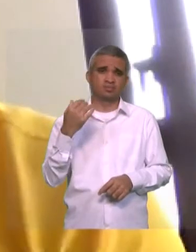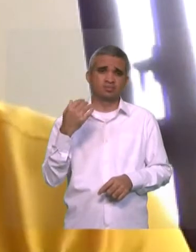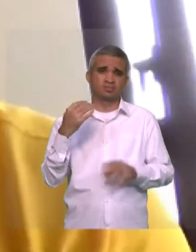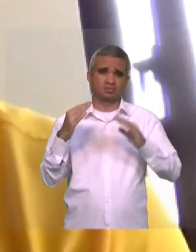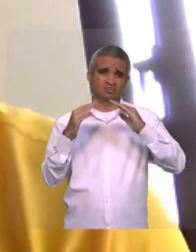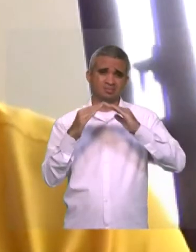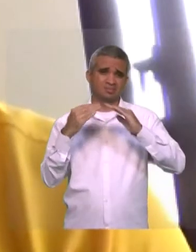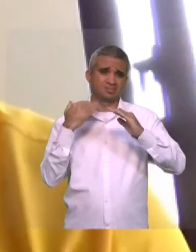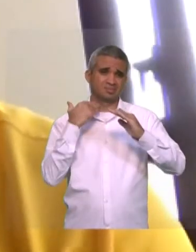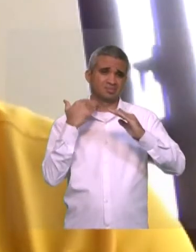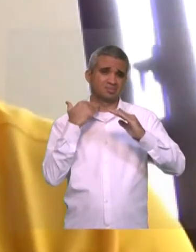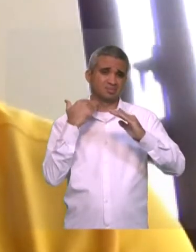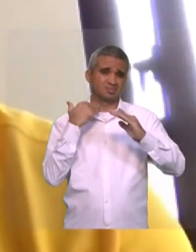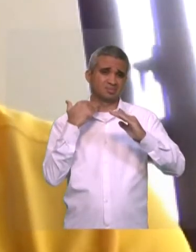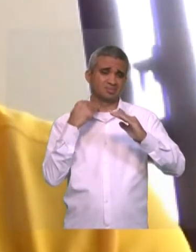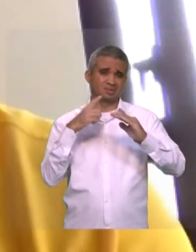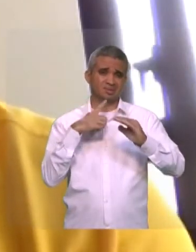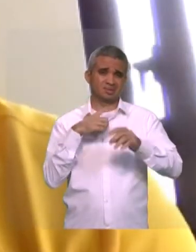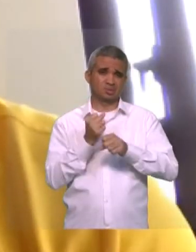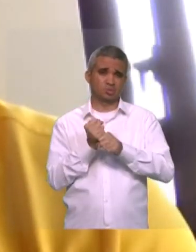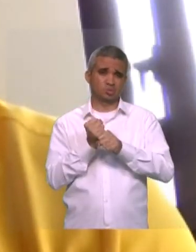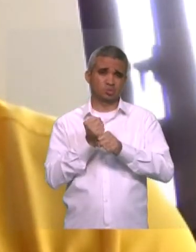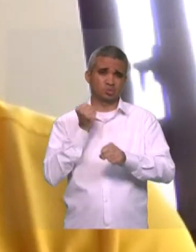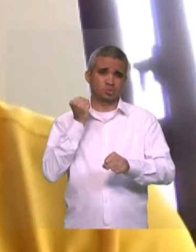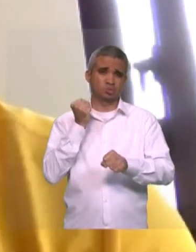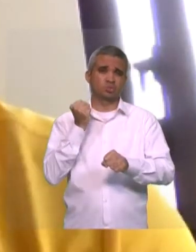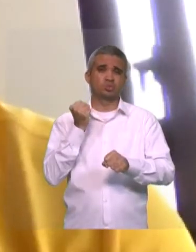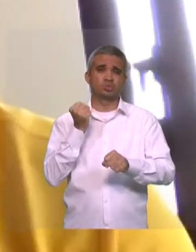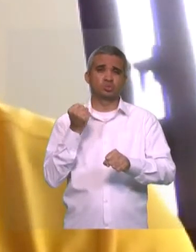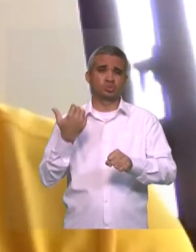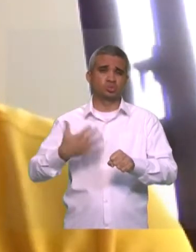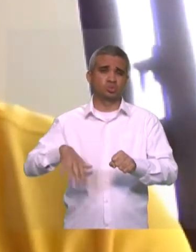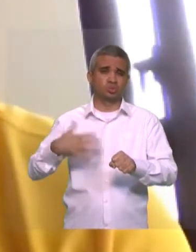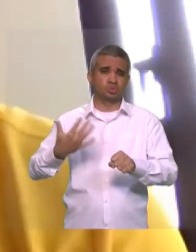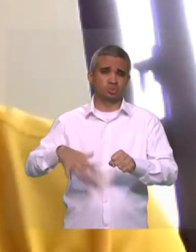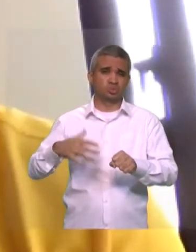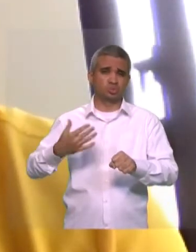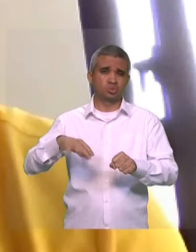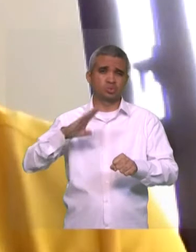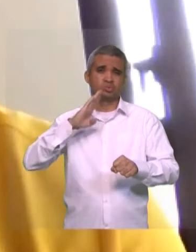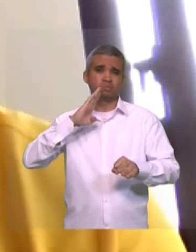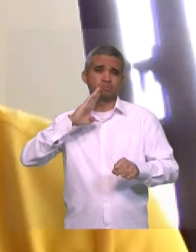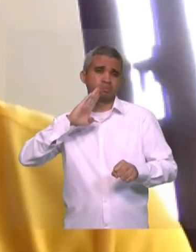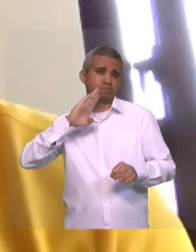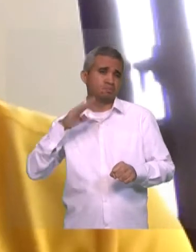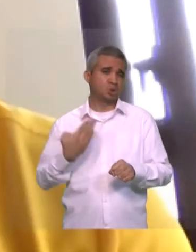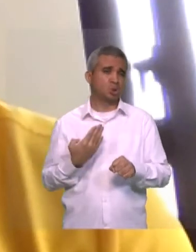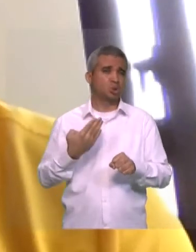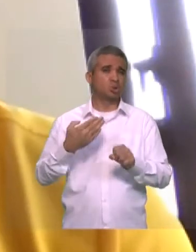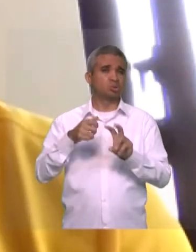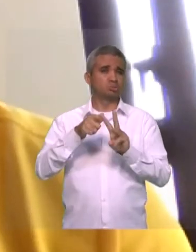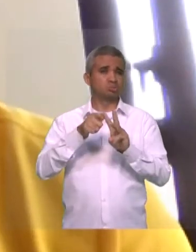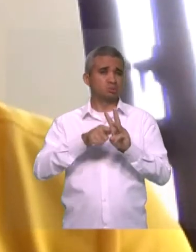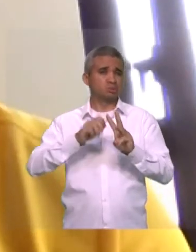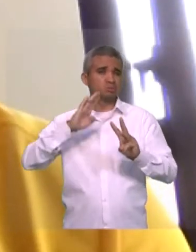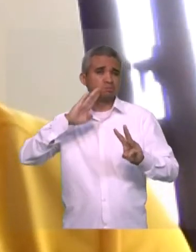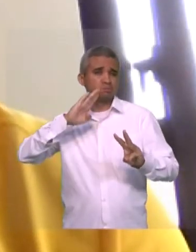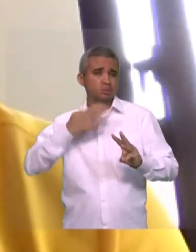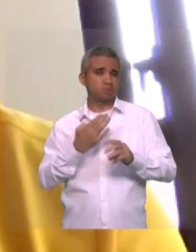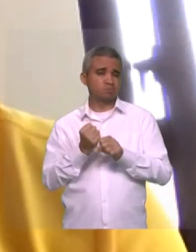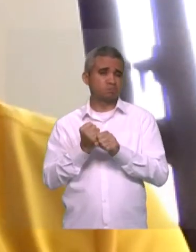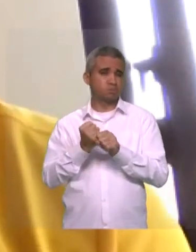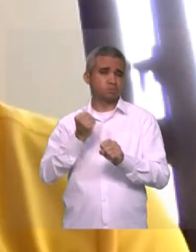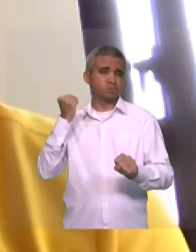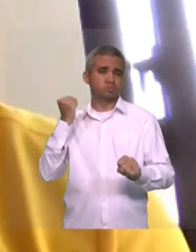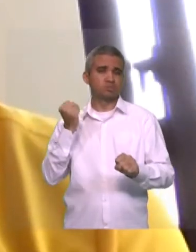bilhões a cada 2, 3 meses e, infelizmente, não transferem esse lucro na melhoria e na qualidade desse